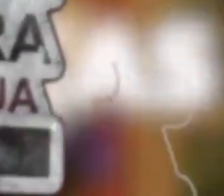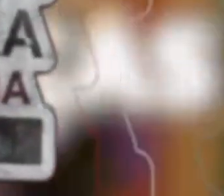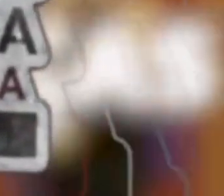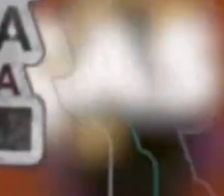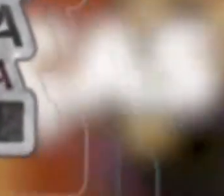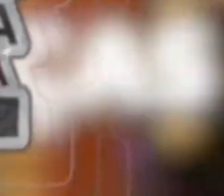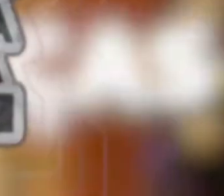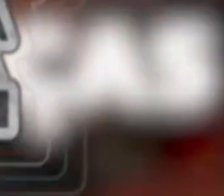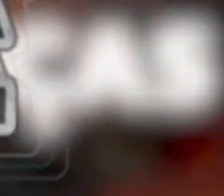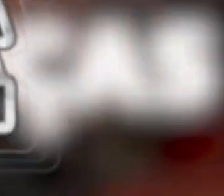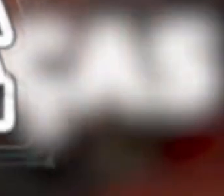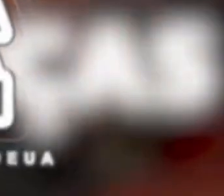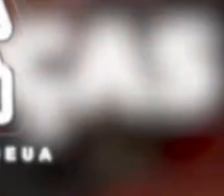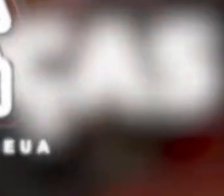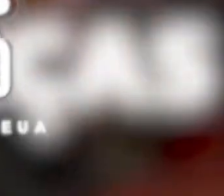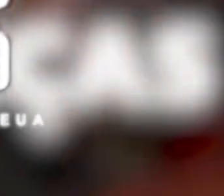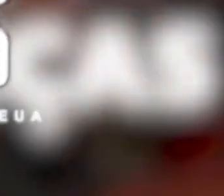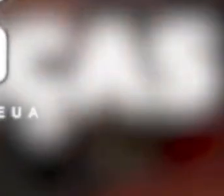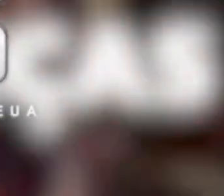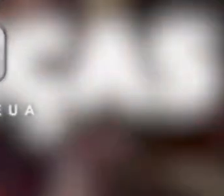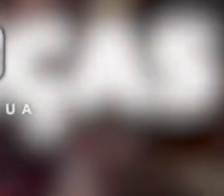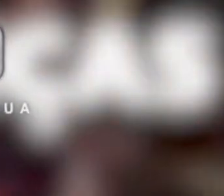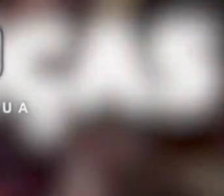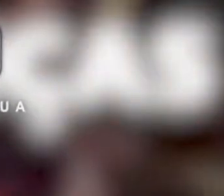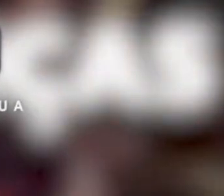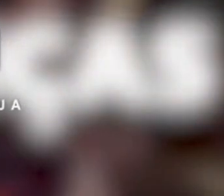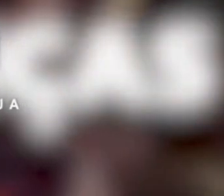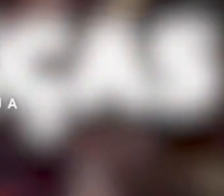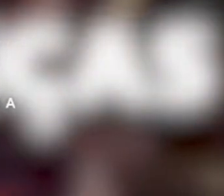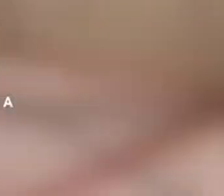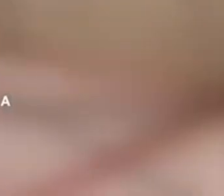Você confere as melhores séries na TV Marajoara 50.1.